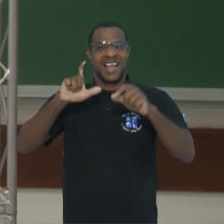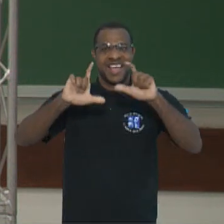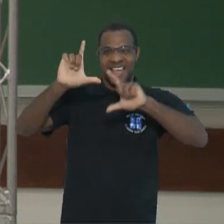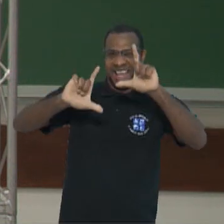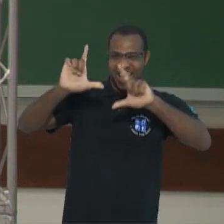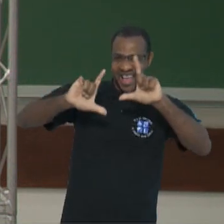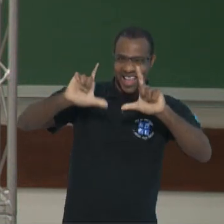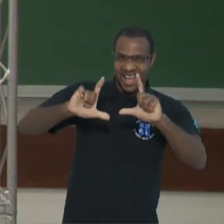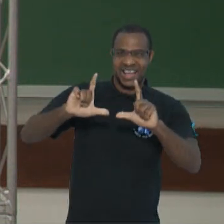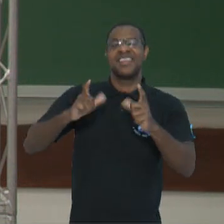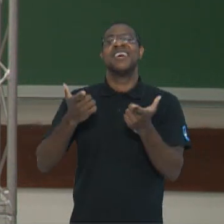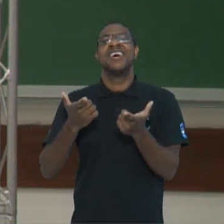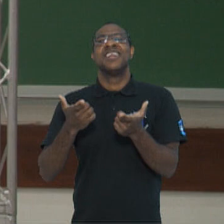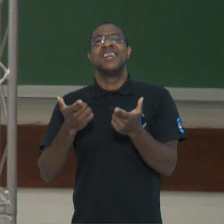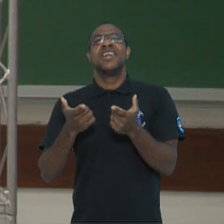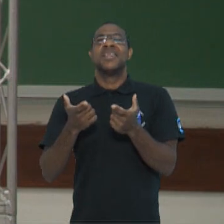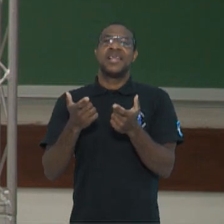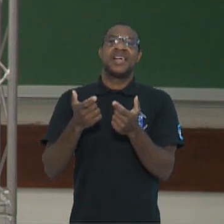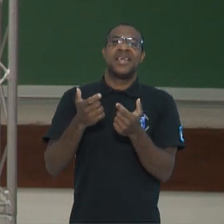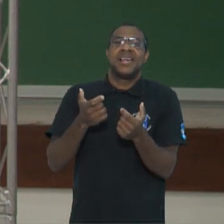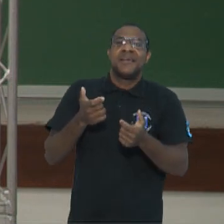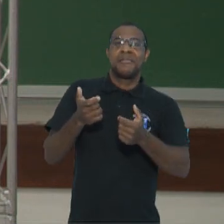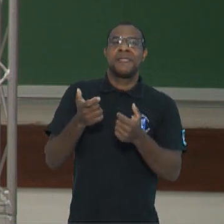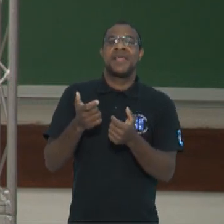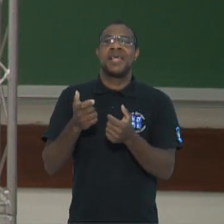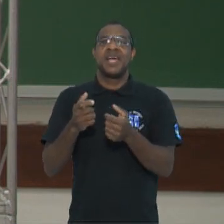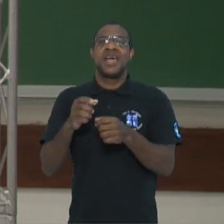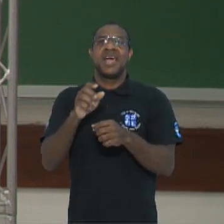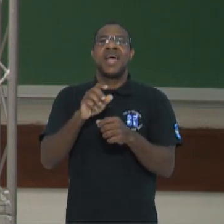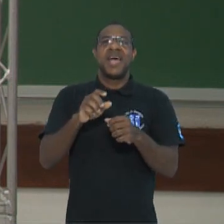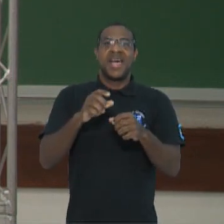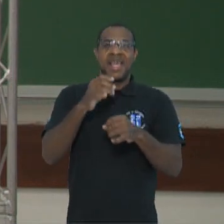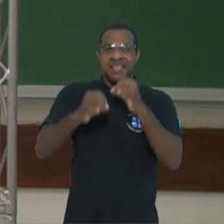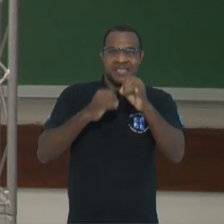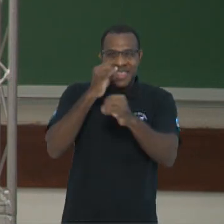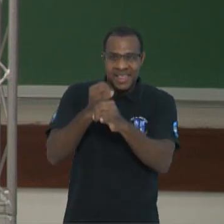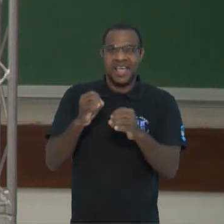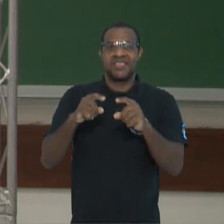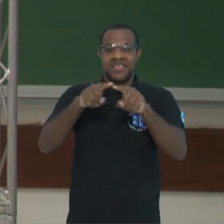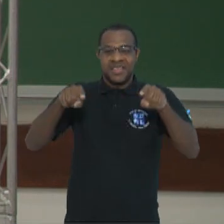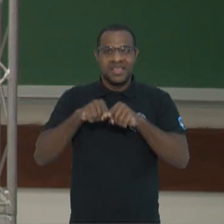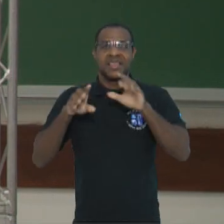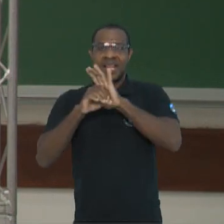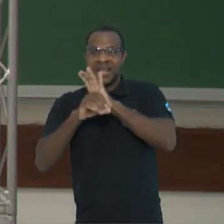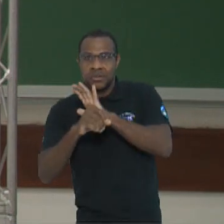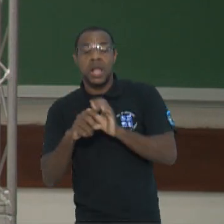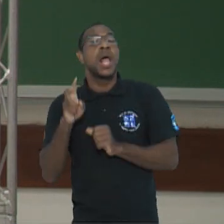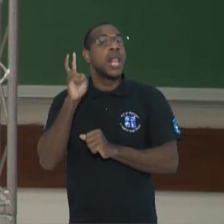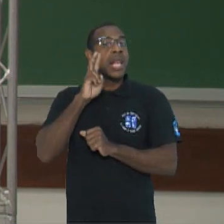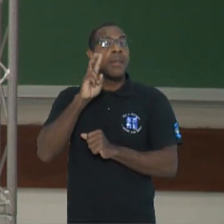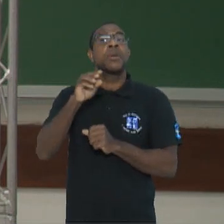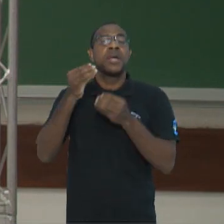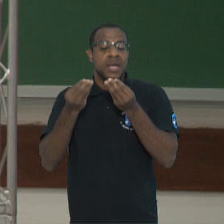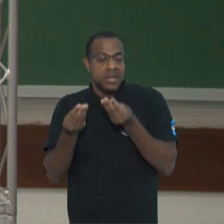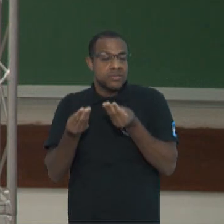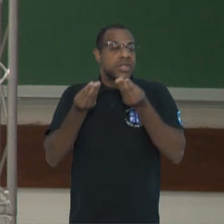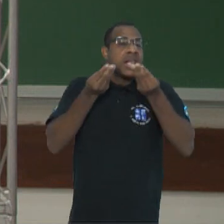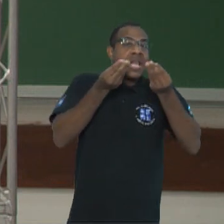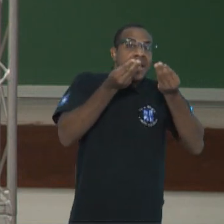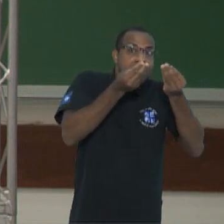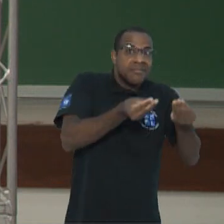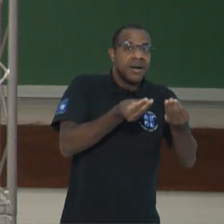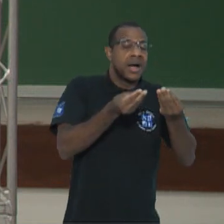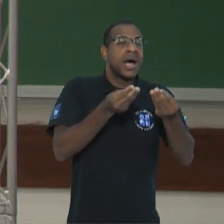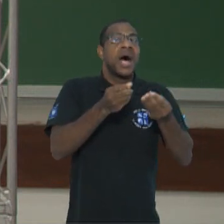do aplicativo, através das aulas do YouTube, lembrem de levar as atividades de vocês para a